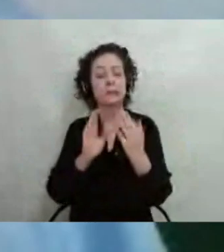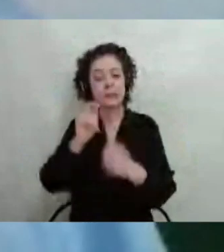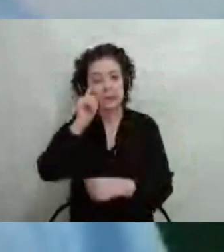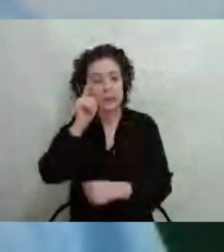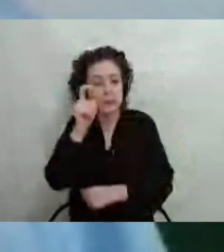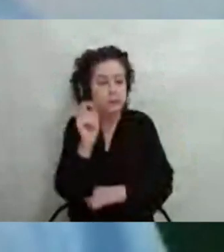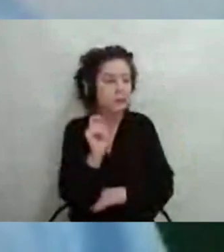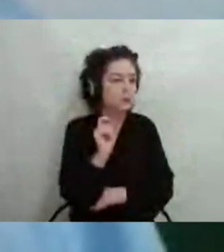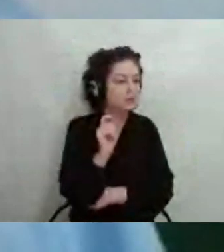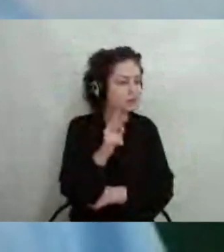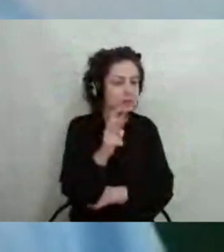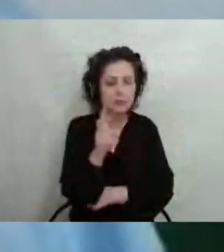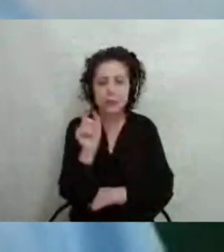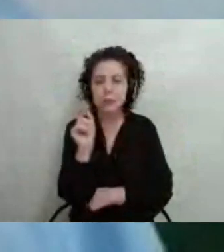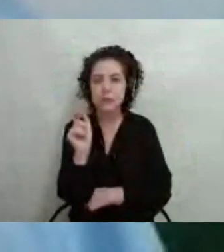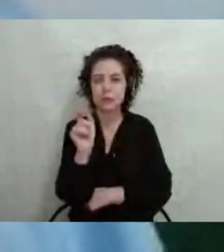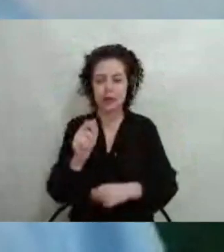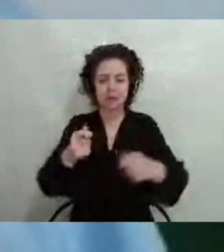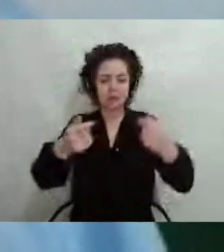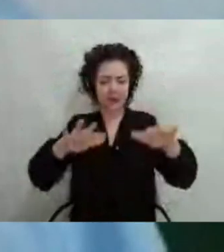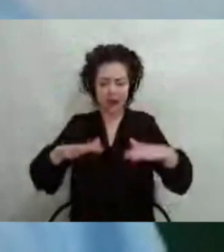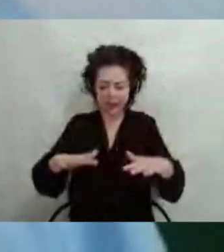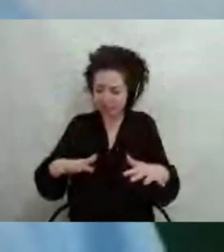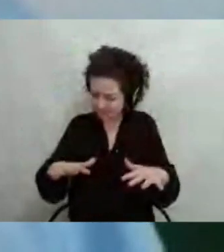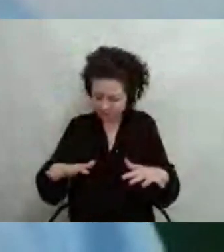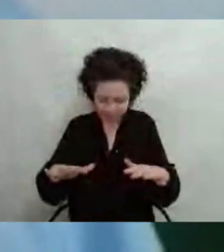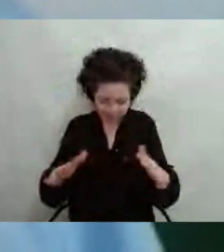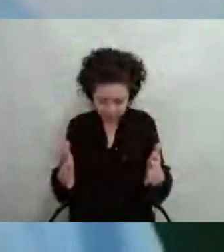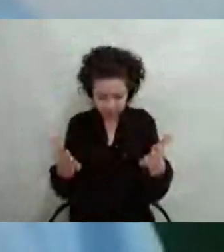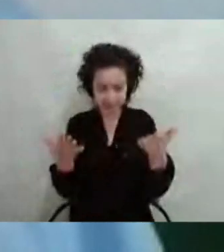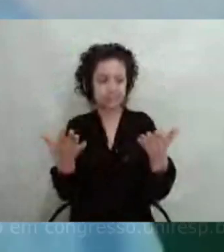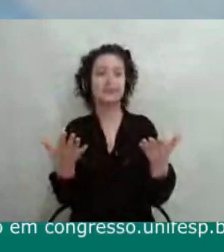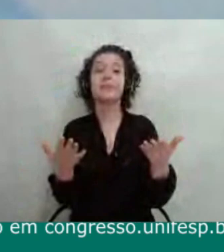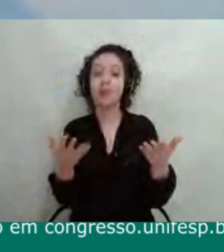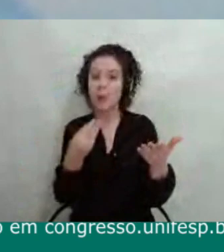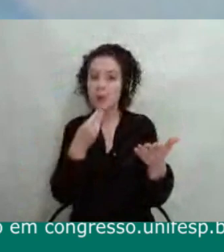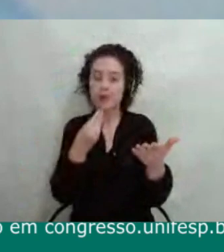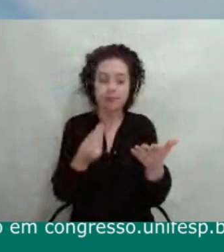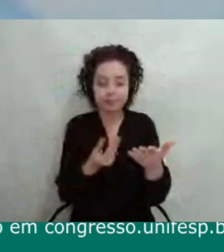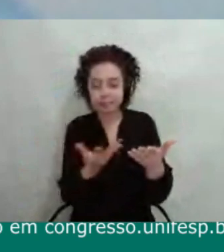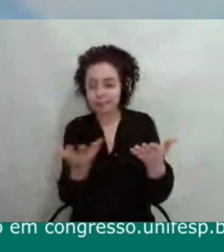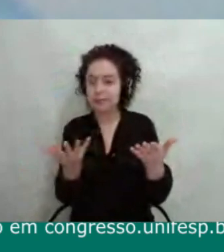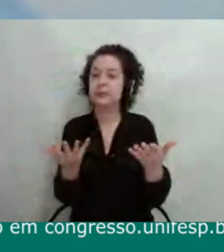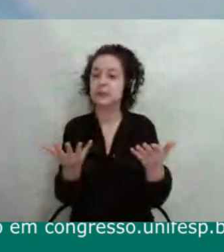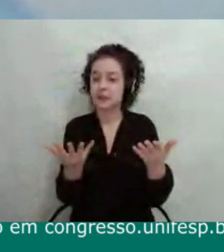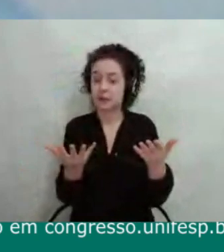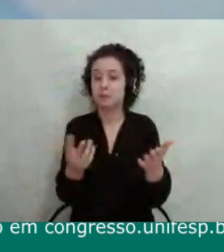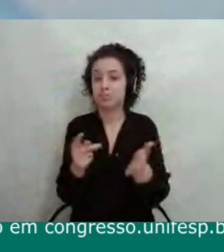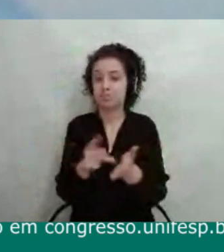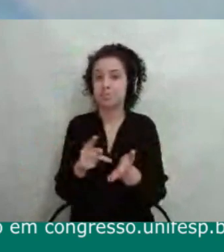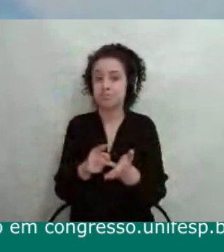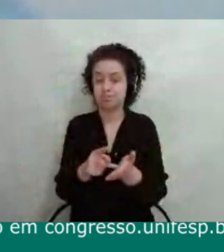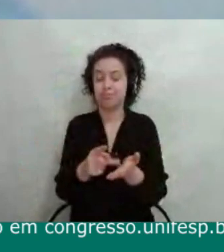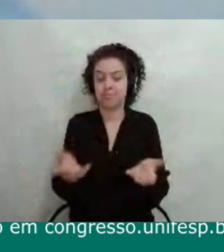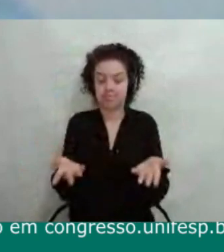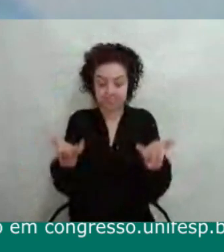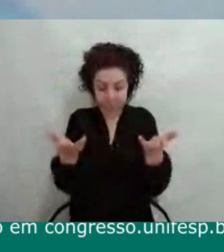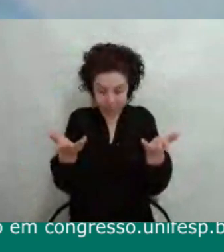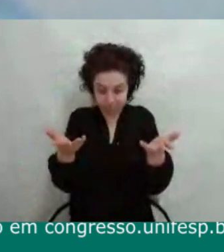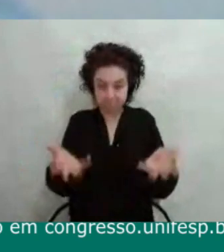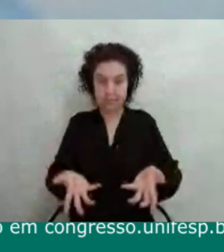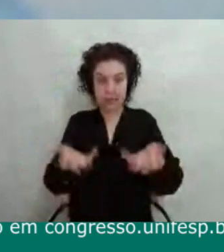nas crises é que muitas vezes as grandes verdades podem emergir, grandes oportunidades podem